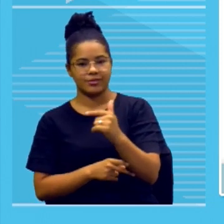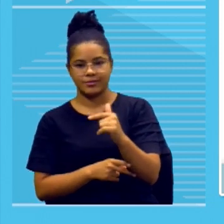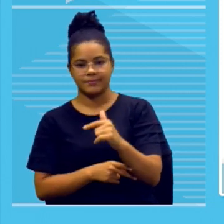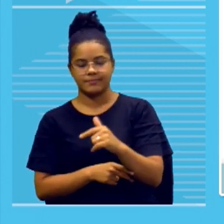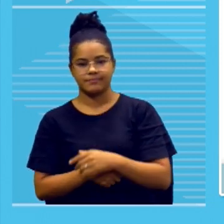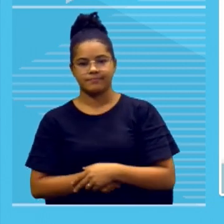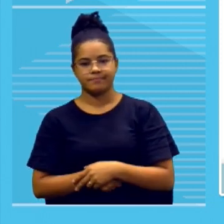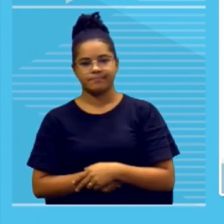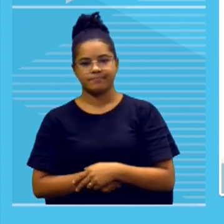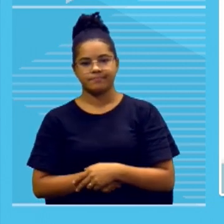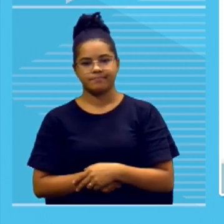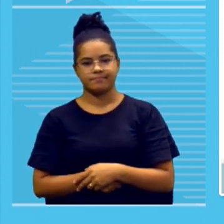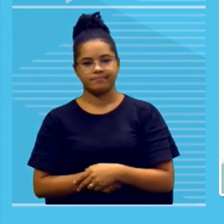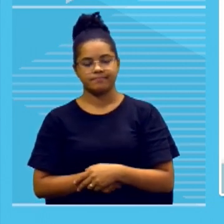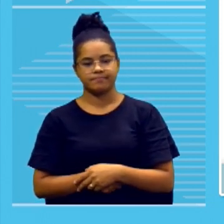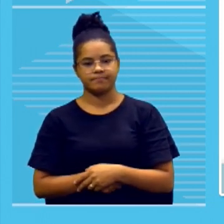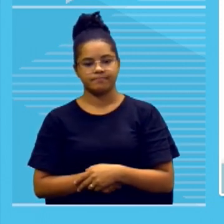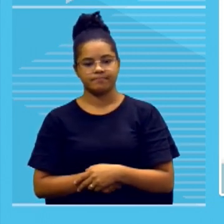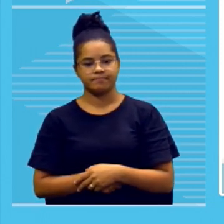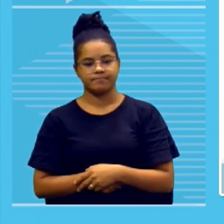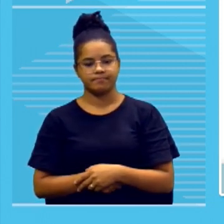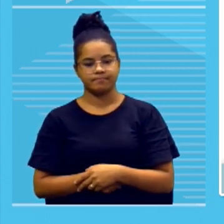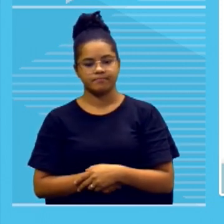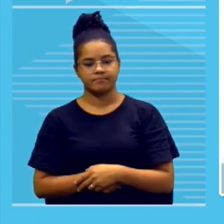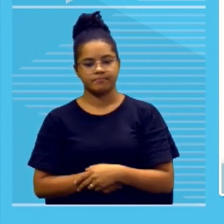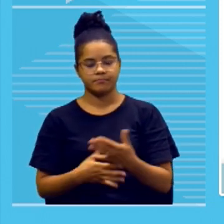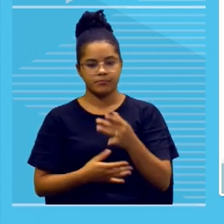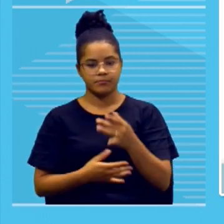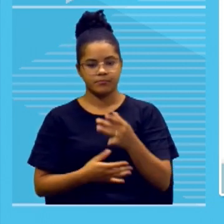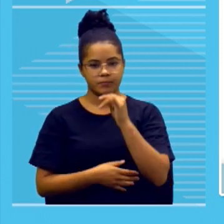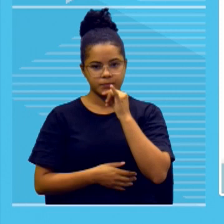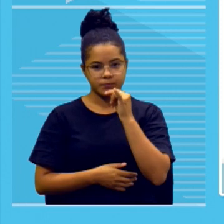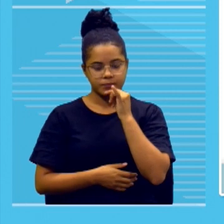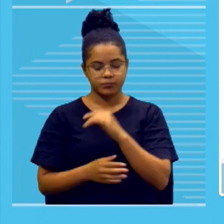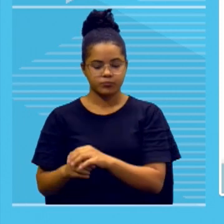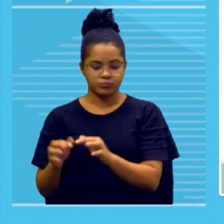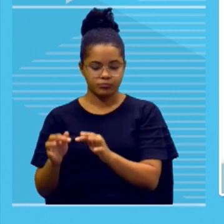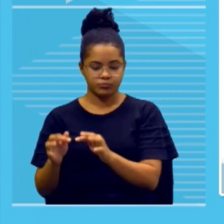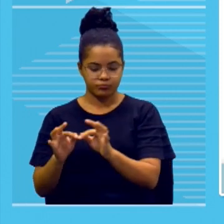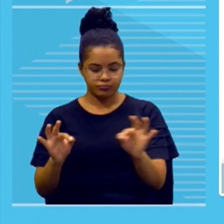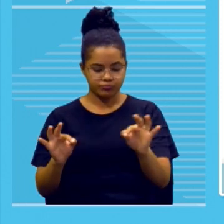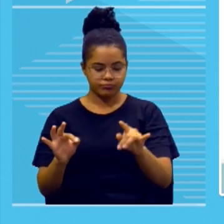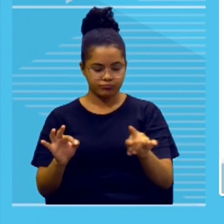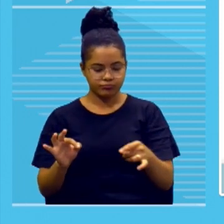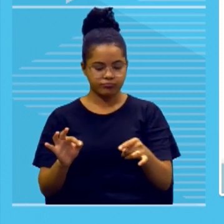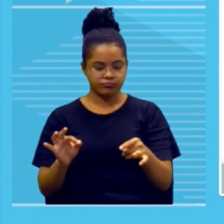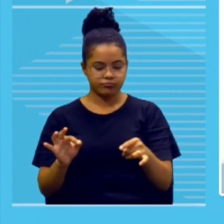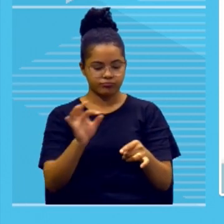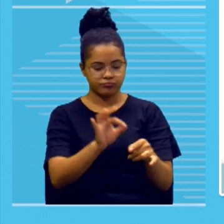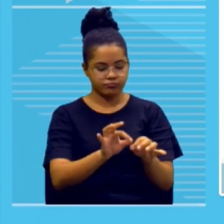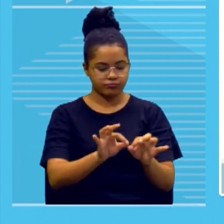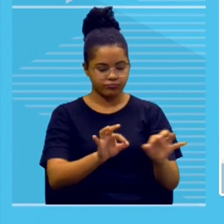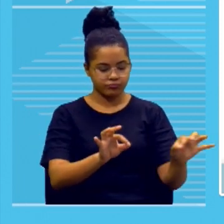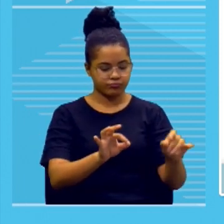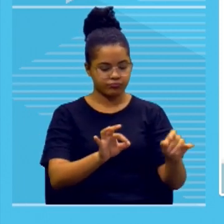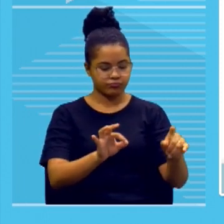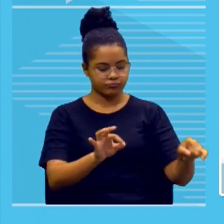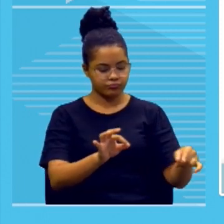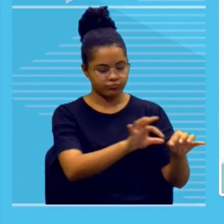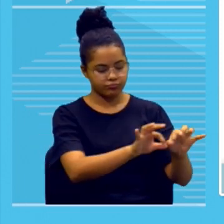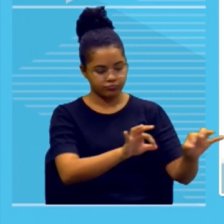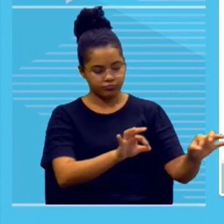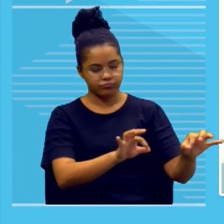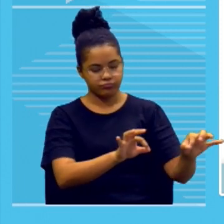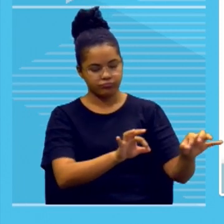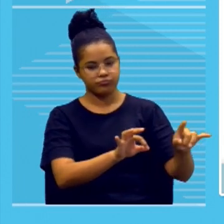um conectivo. Então, você vai colocando uma oraçãozinha aqui, bota uma vírgulazinha, vai falando da outra oração, outra vírgula, mais uma